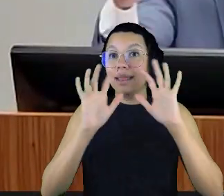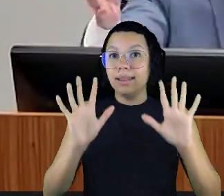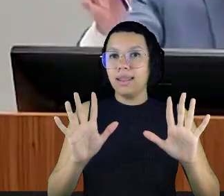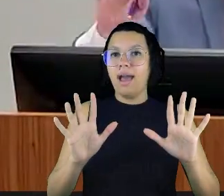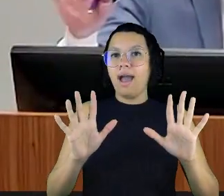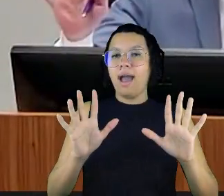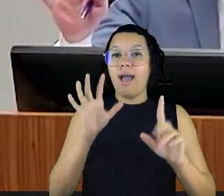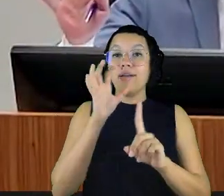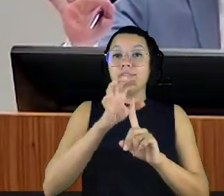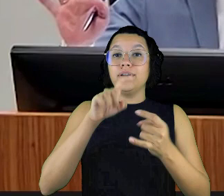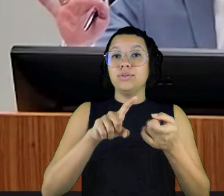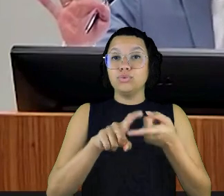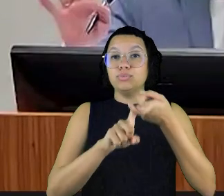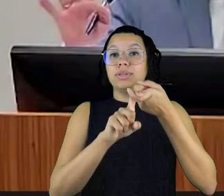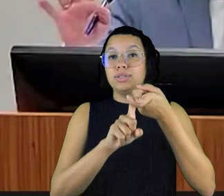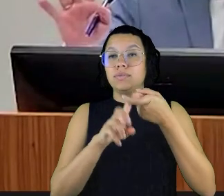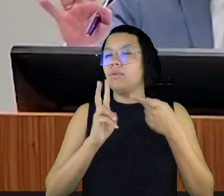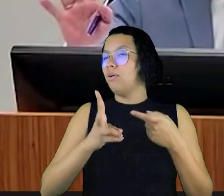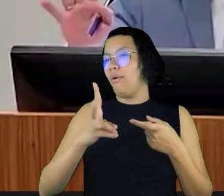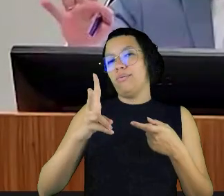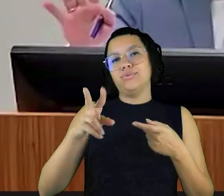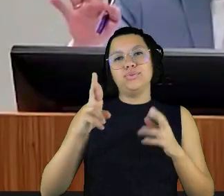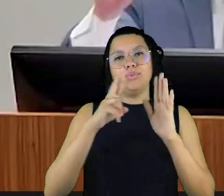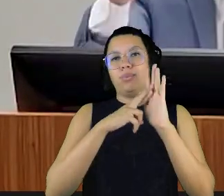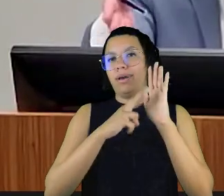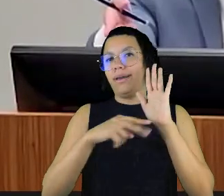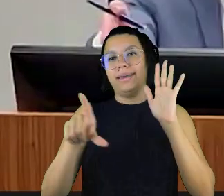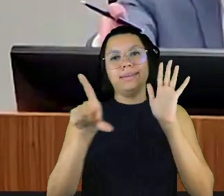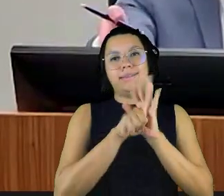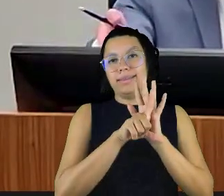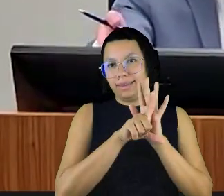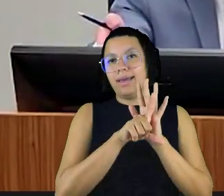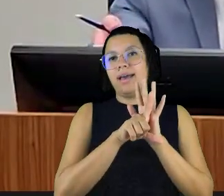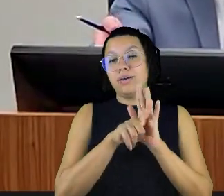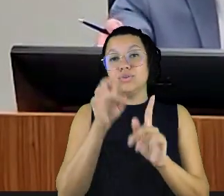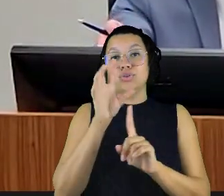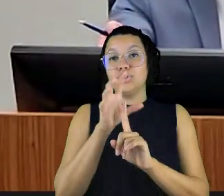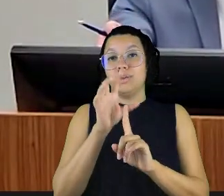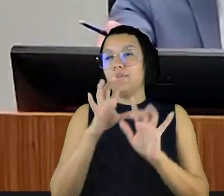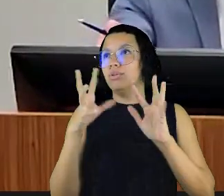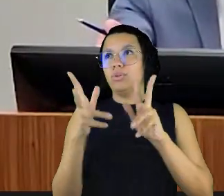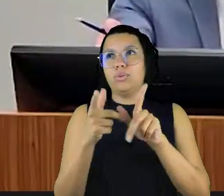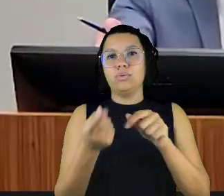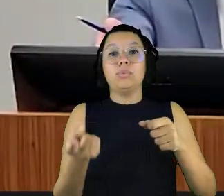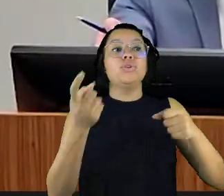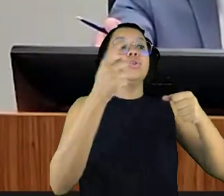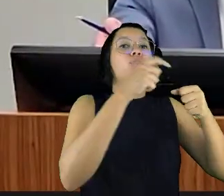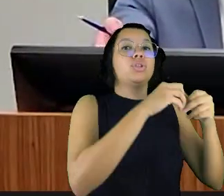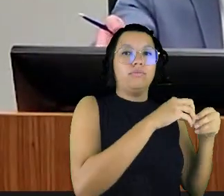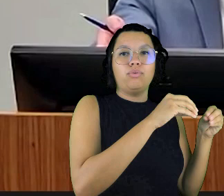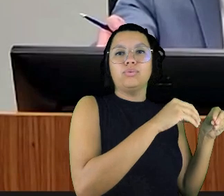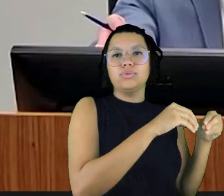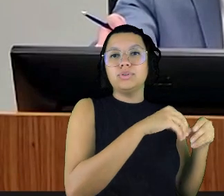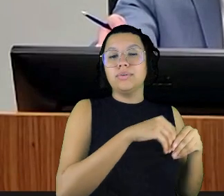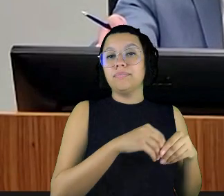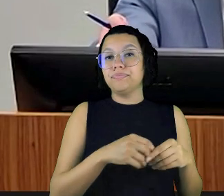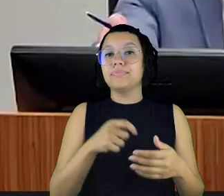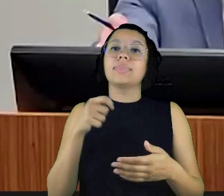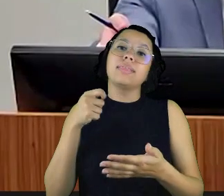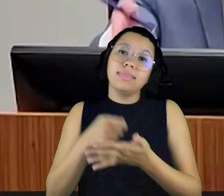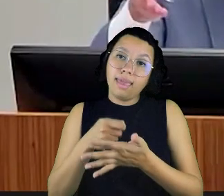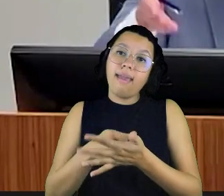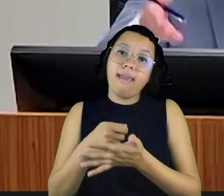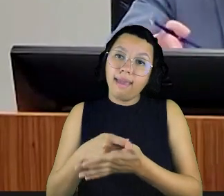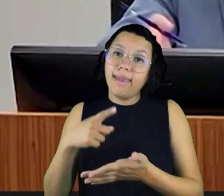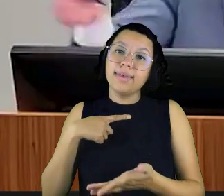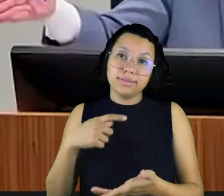legal sobre efeito exclusivamente devolutivo, o que significa que você vai ter que executar a apólice